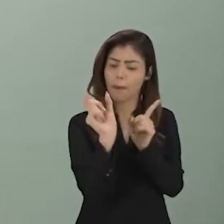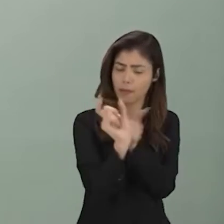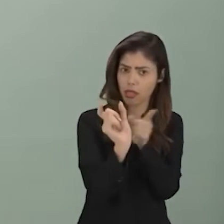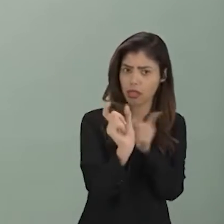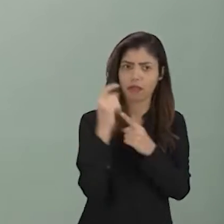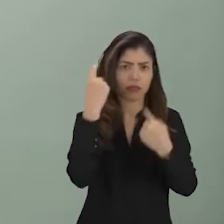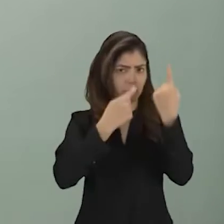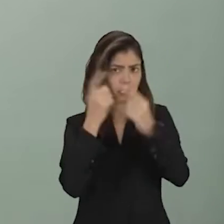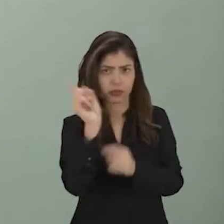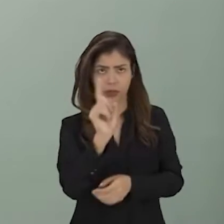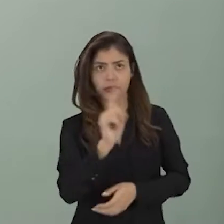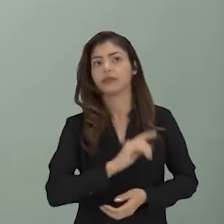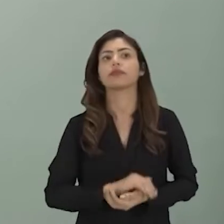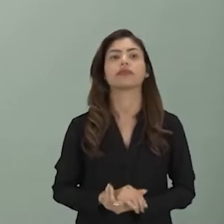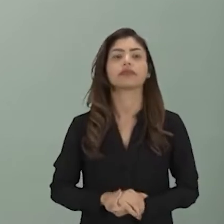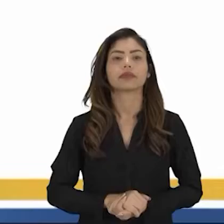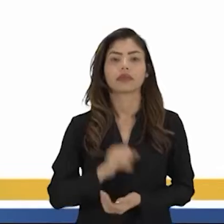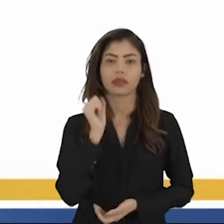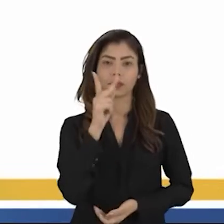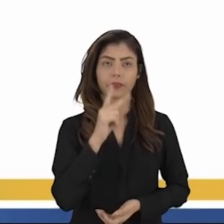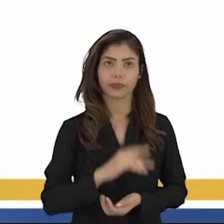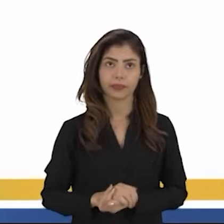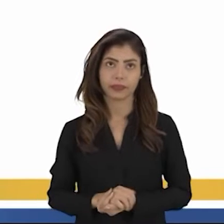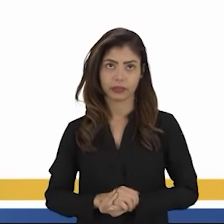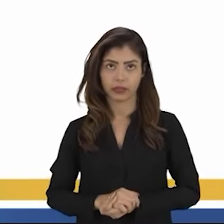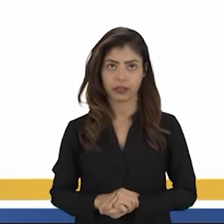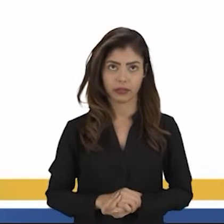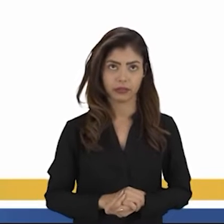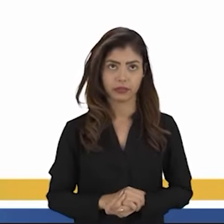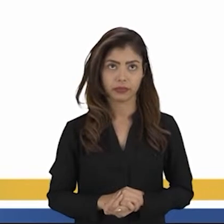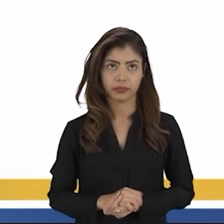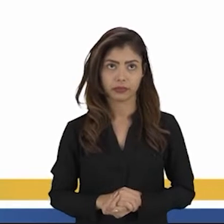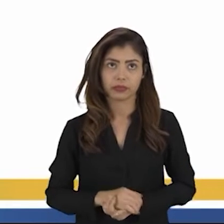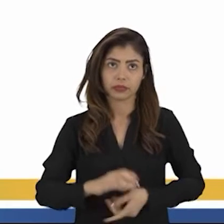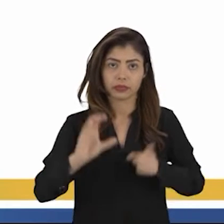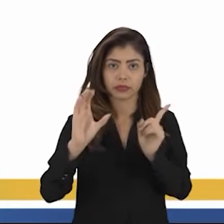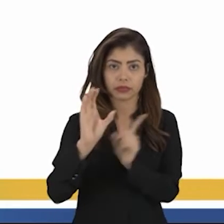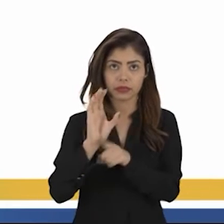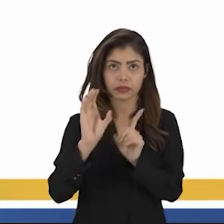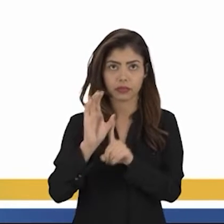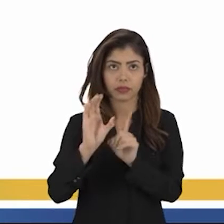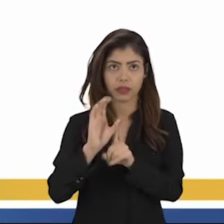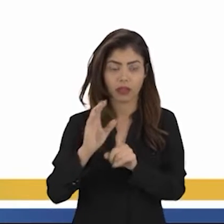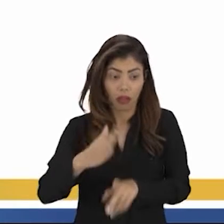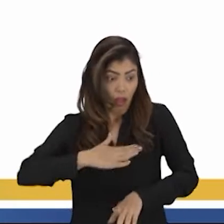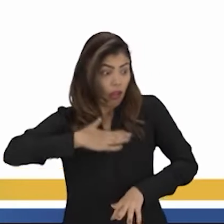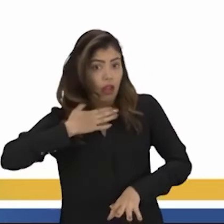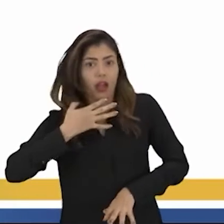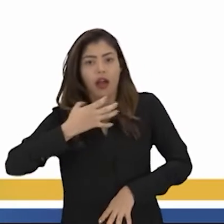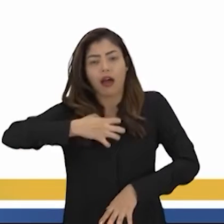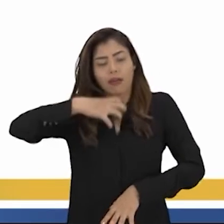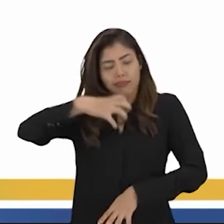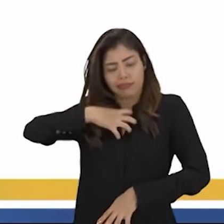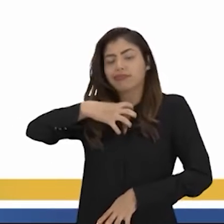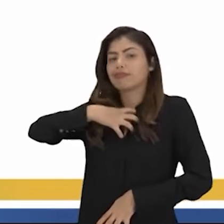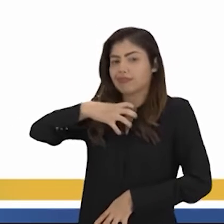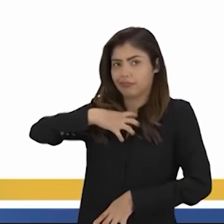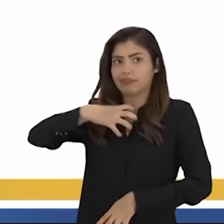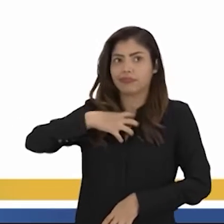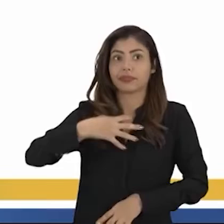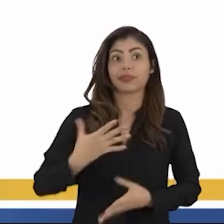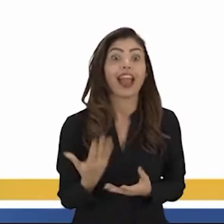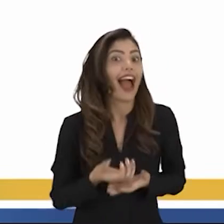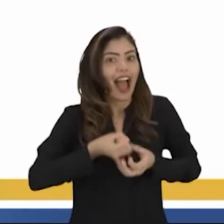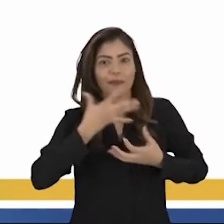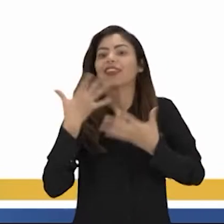palavras não expressam, ok? Vamos lá. Letra C, para indicar surpresa ou emoção. Que maravilha!